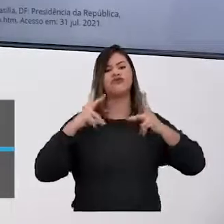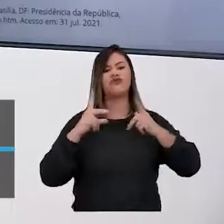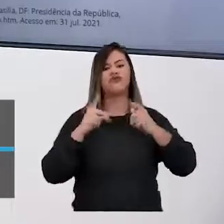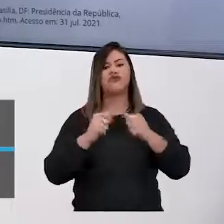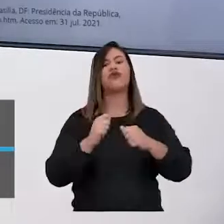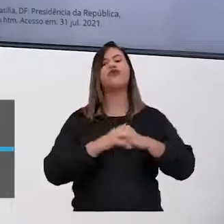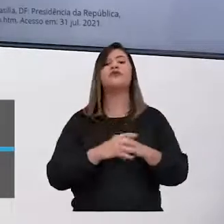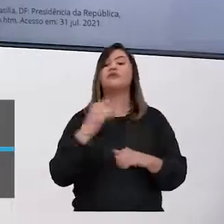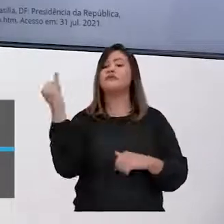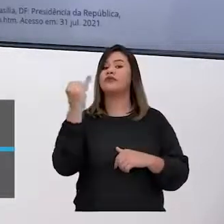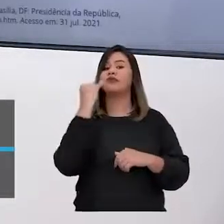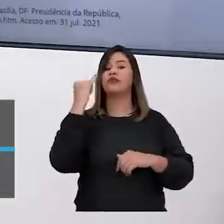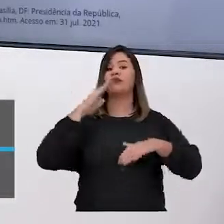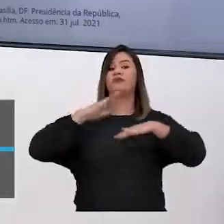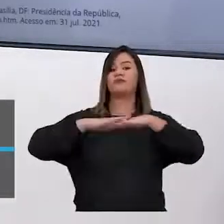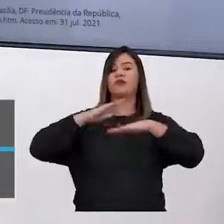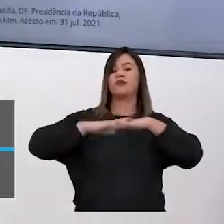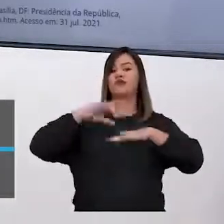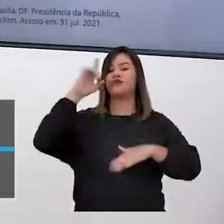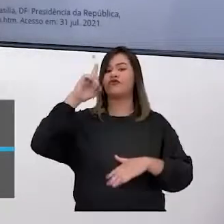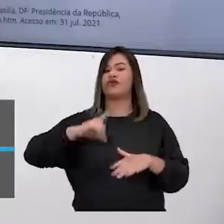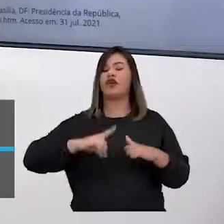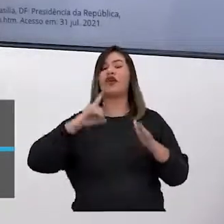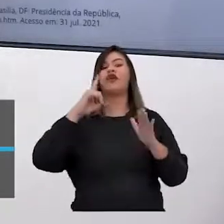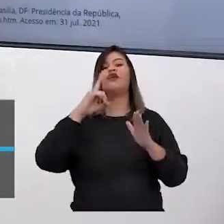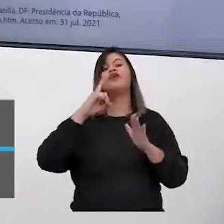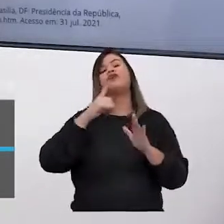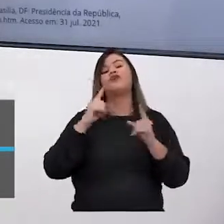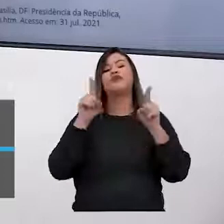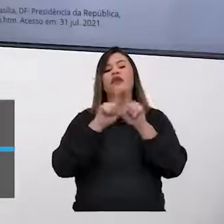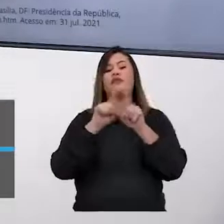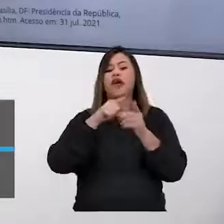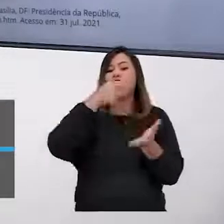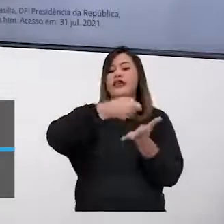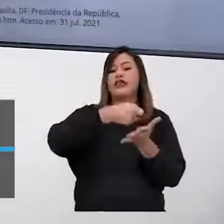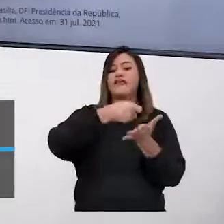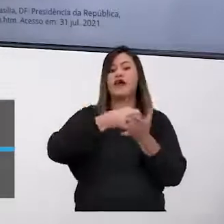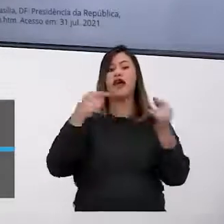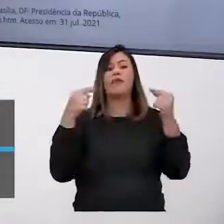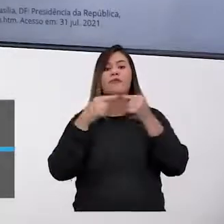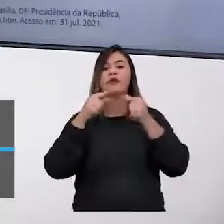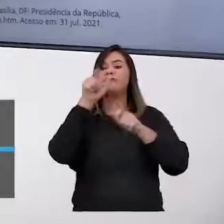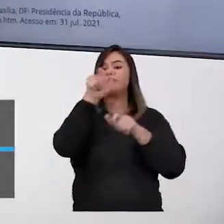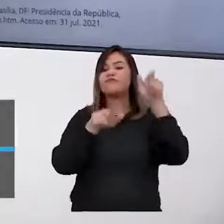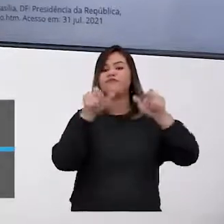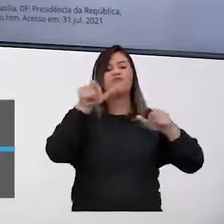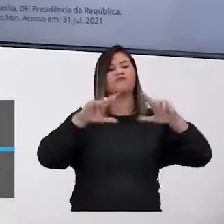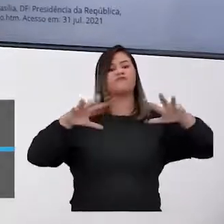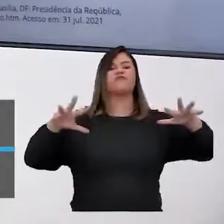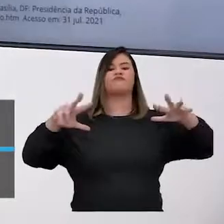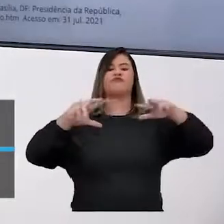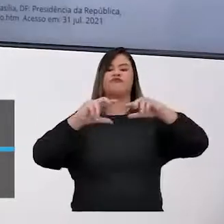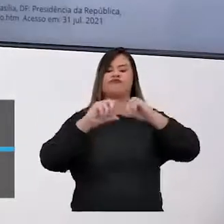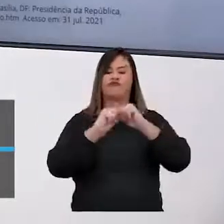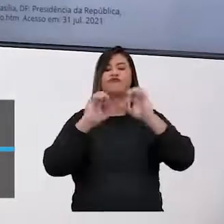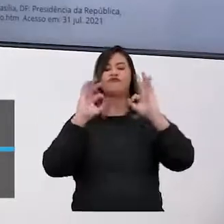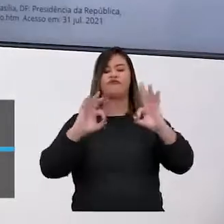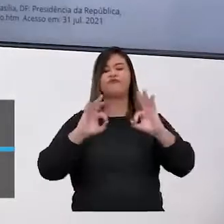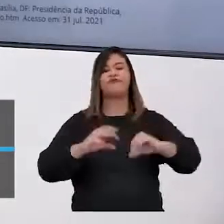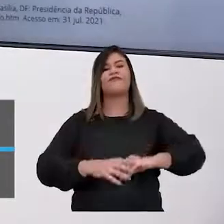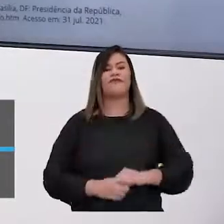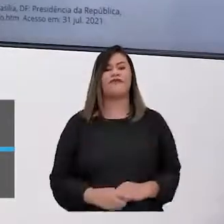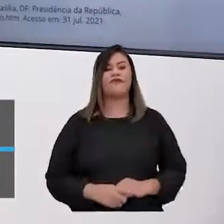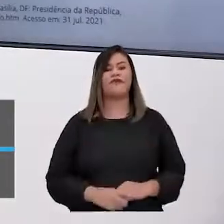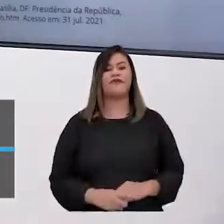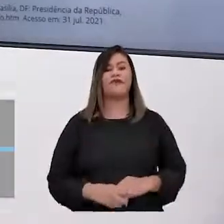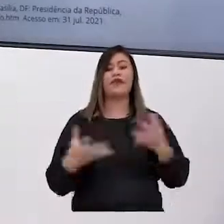os deveres sejam aplicados a todos os cidadãos, senão não vai fazer sentido.